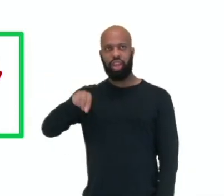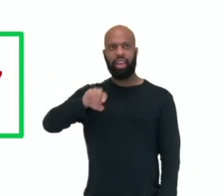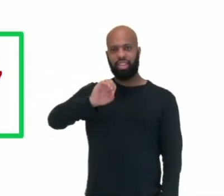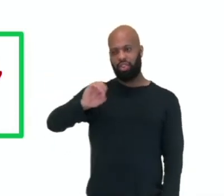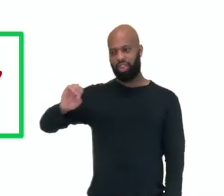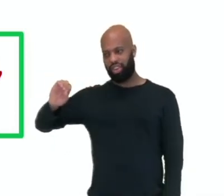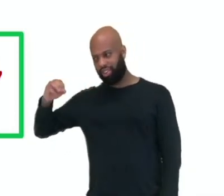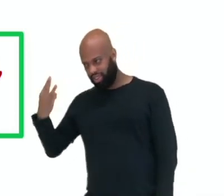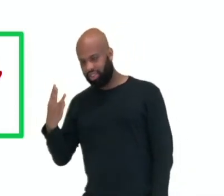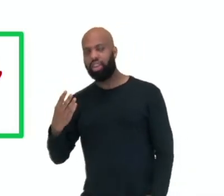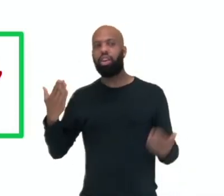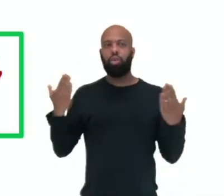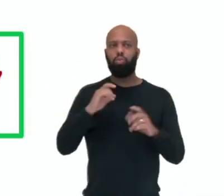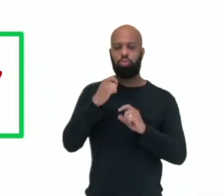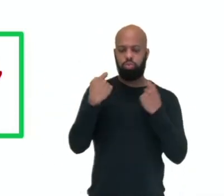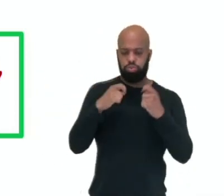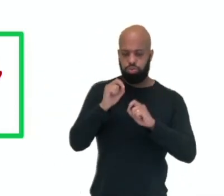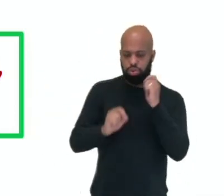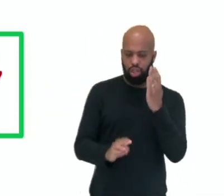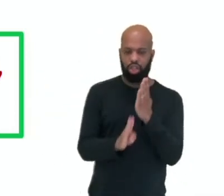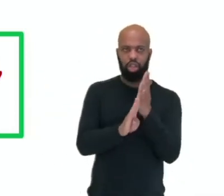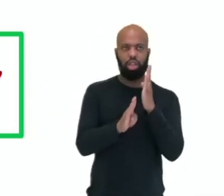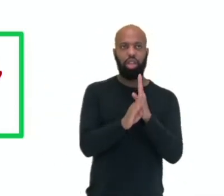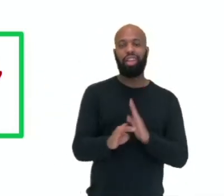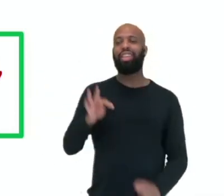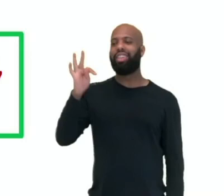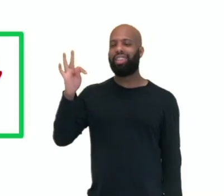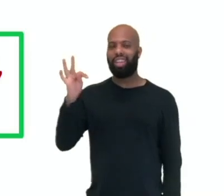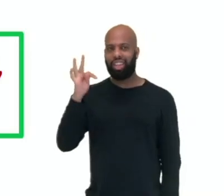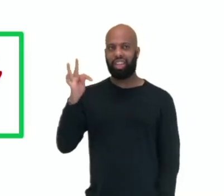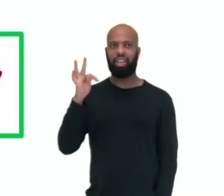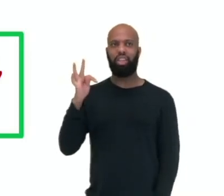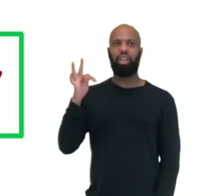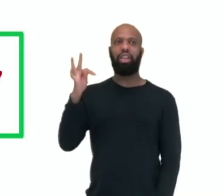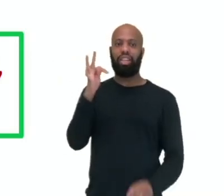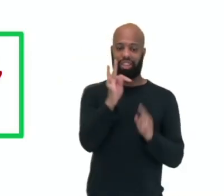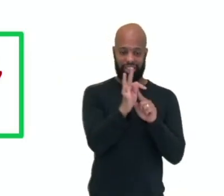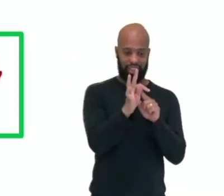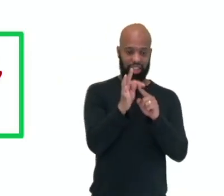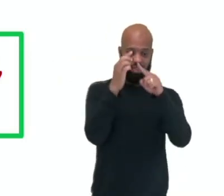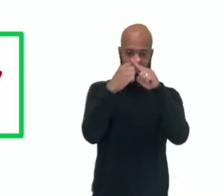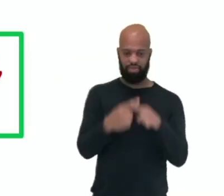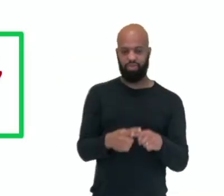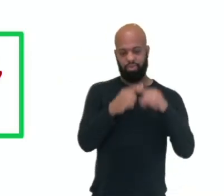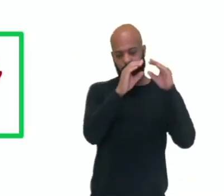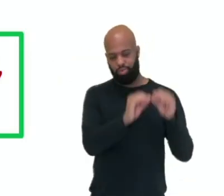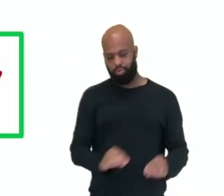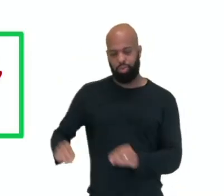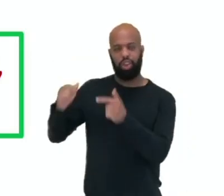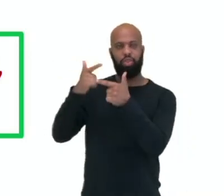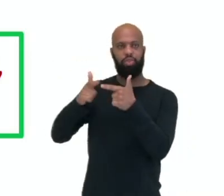0,003. Precisamos descobrir o valor de t, esse que está multiplicando passou dividindo.